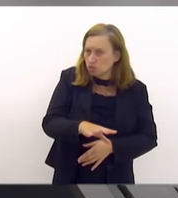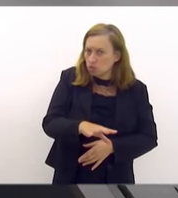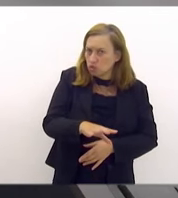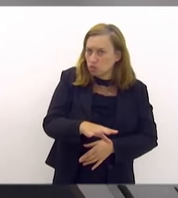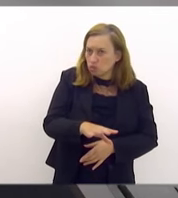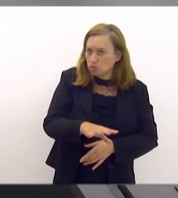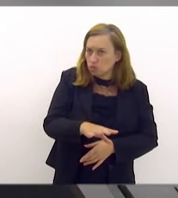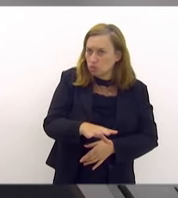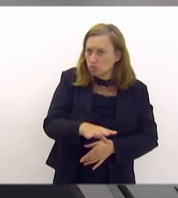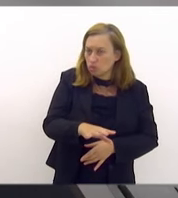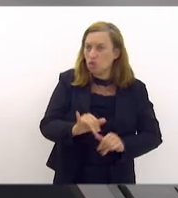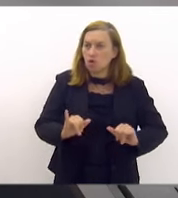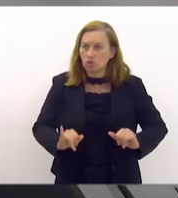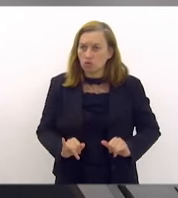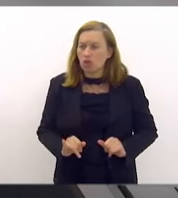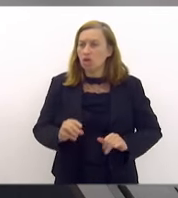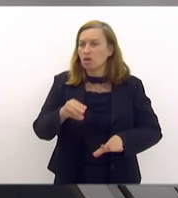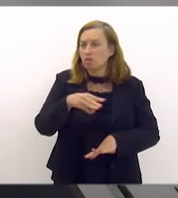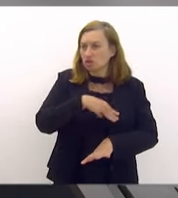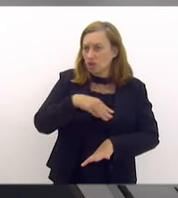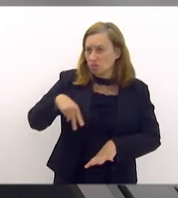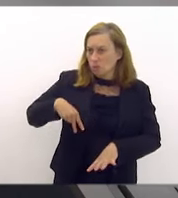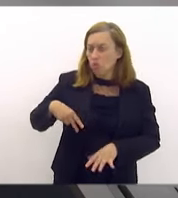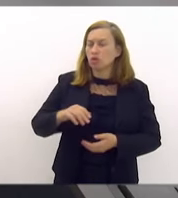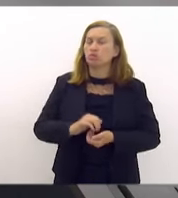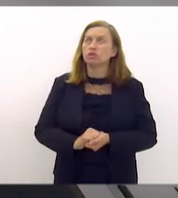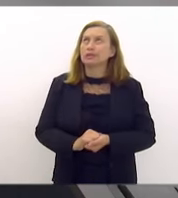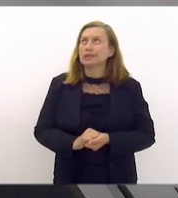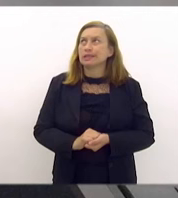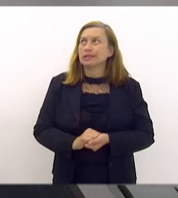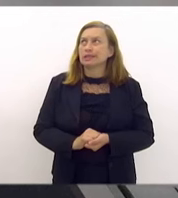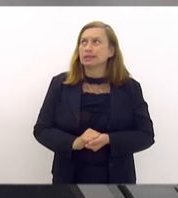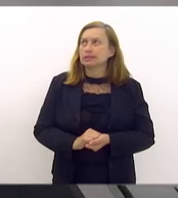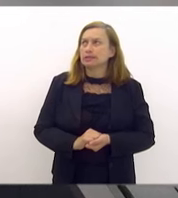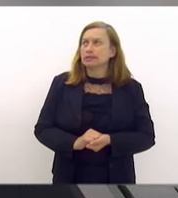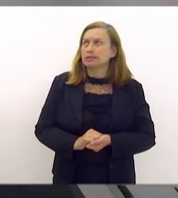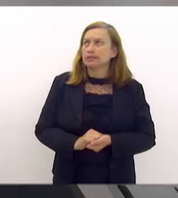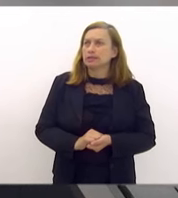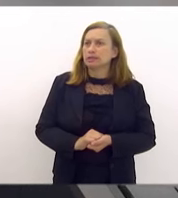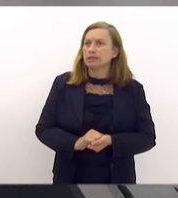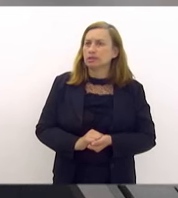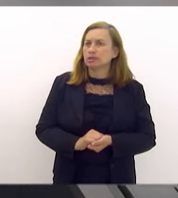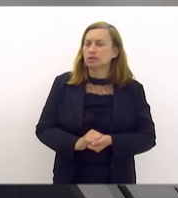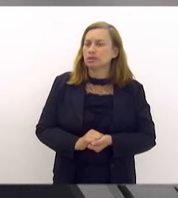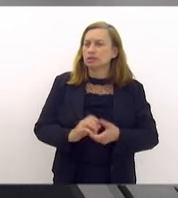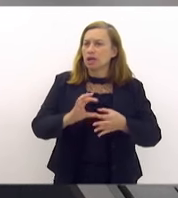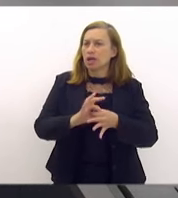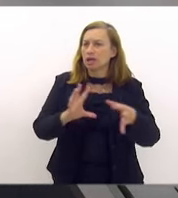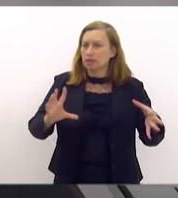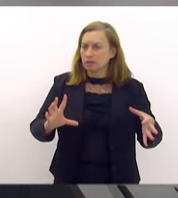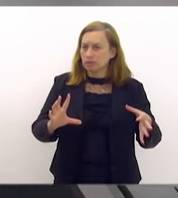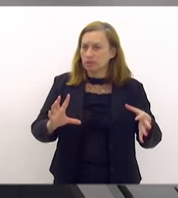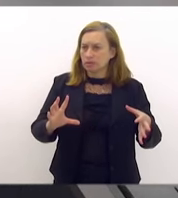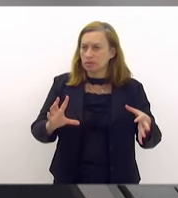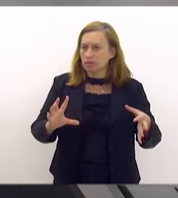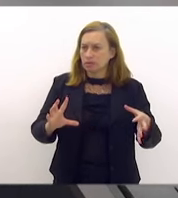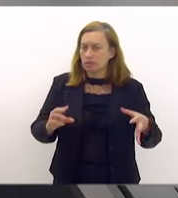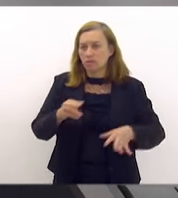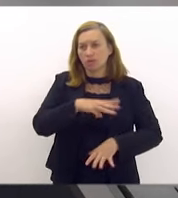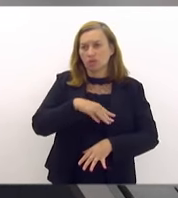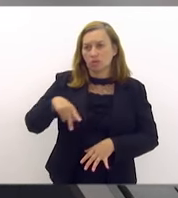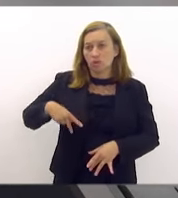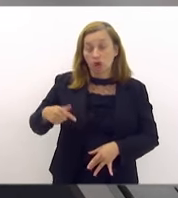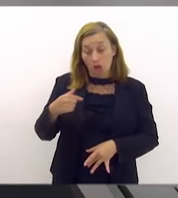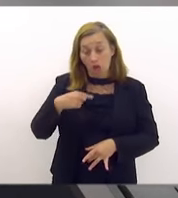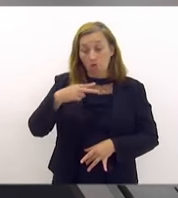público sofreu diante de uma tentativa de irromper a autonomia do Ministério Público eu